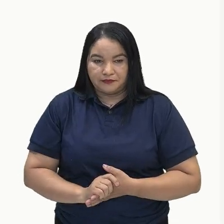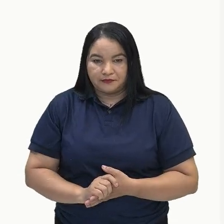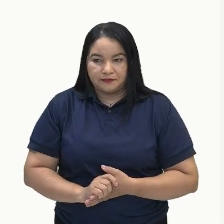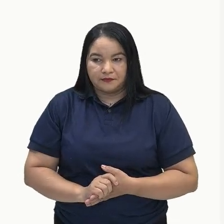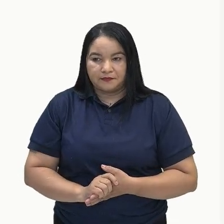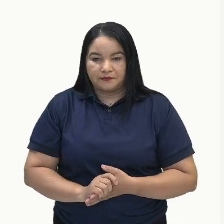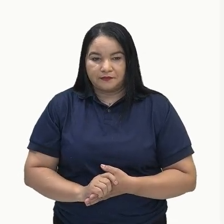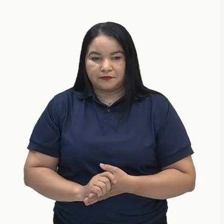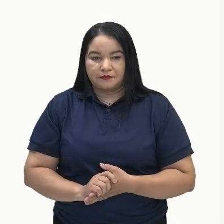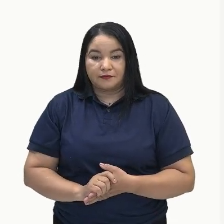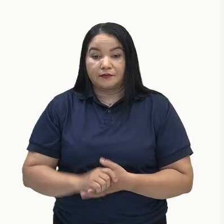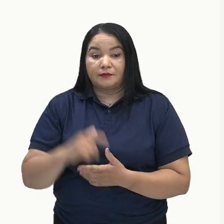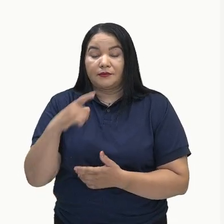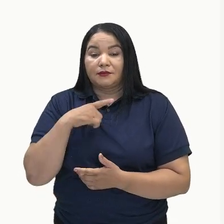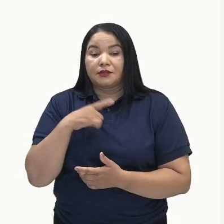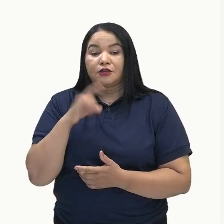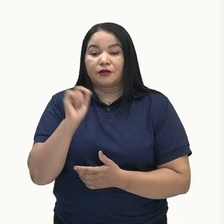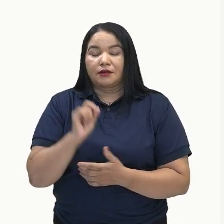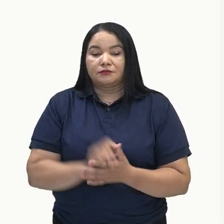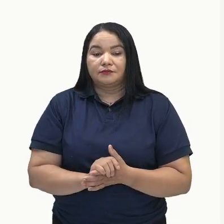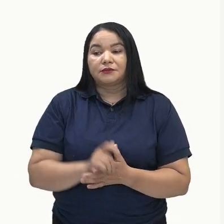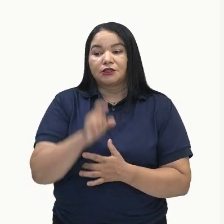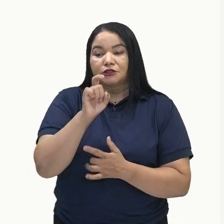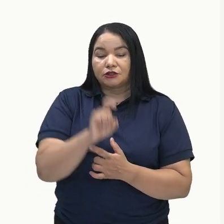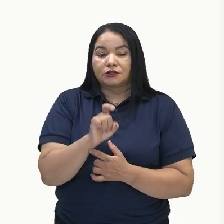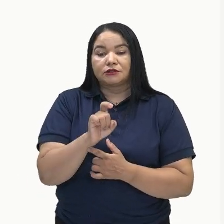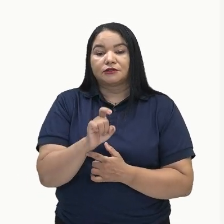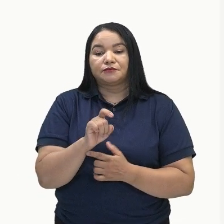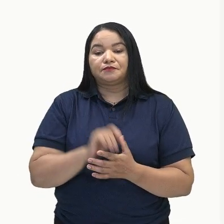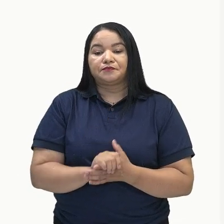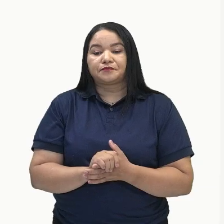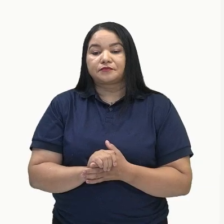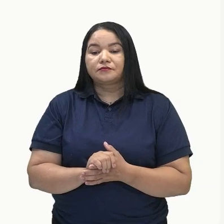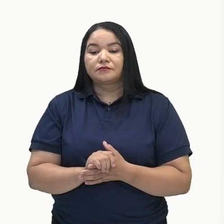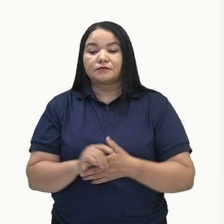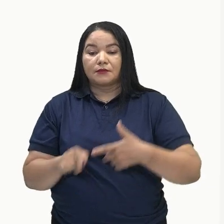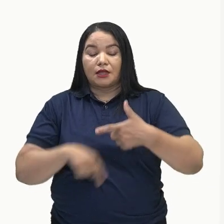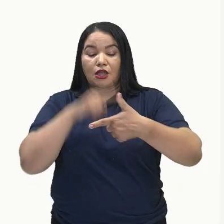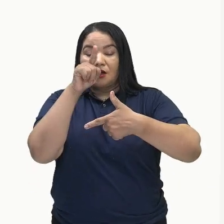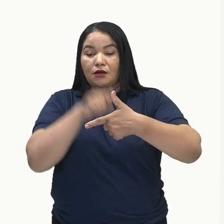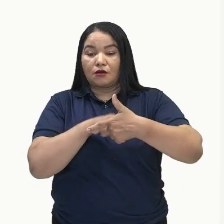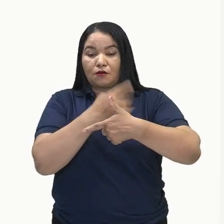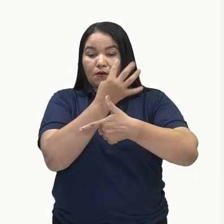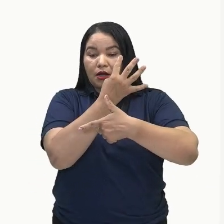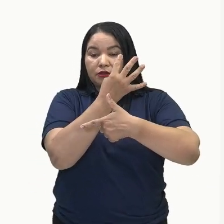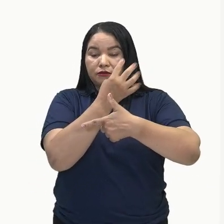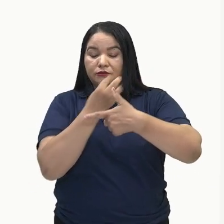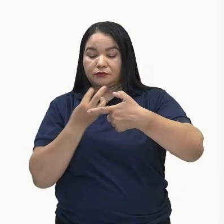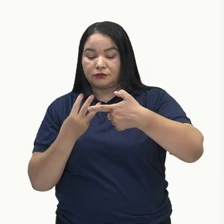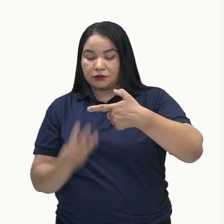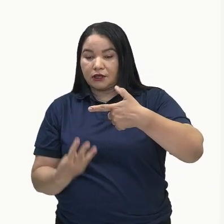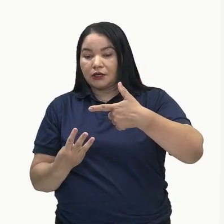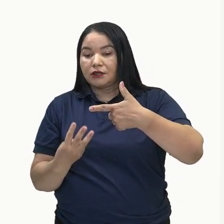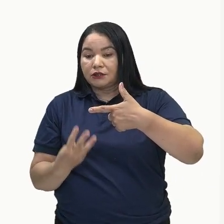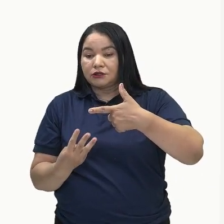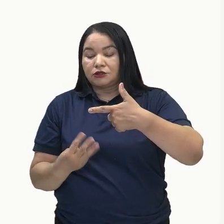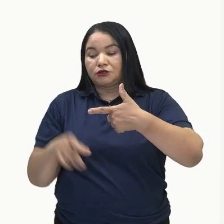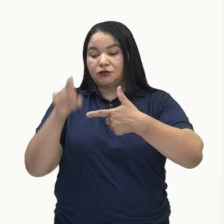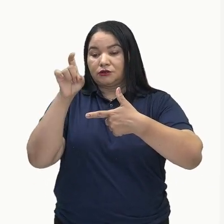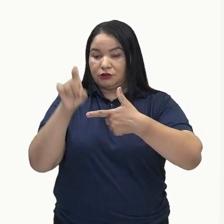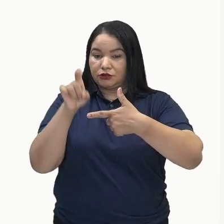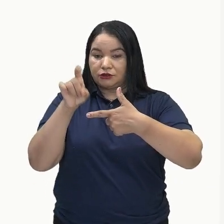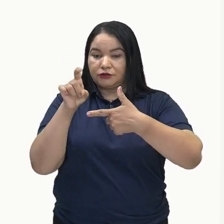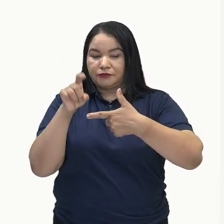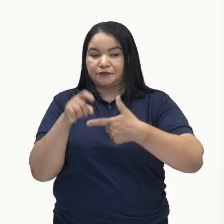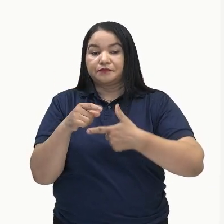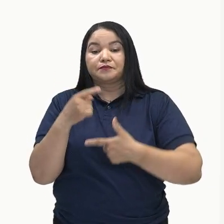Nós temos aí, ó, que é o x, esse lado aqui mede 4, né? Esse aqui mede 3 e aqui mede x, que é o que nós sabemos.